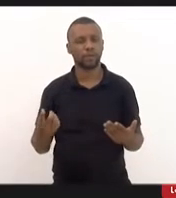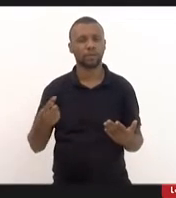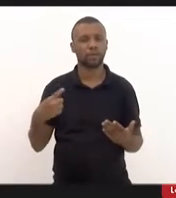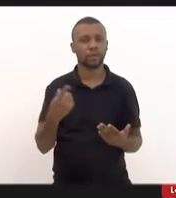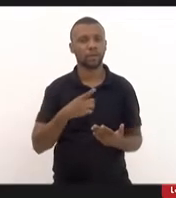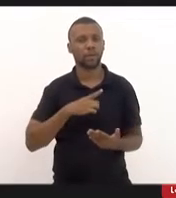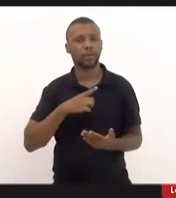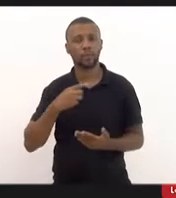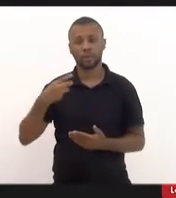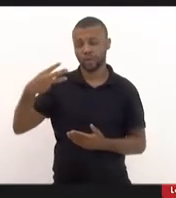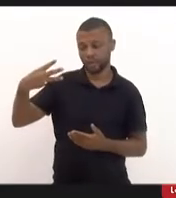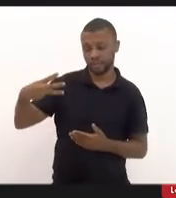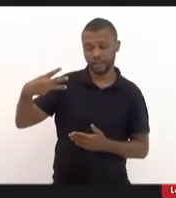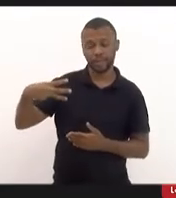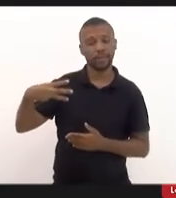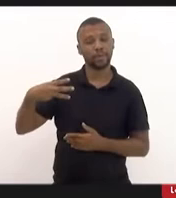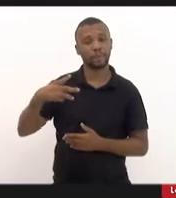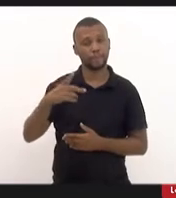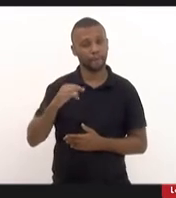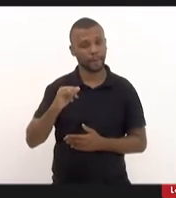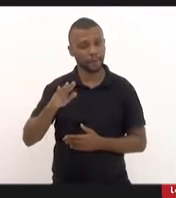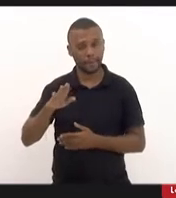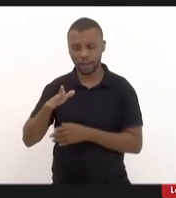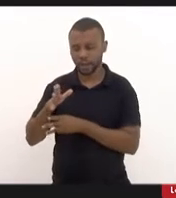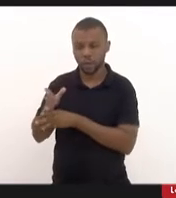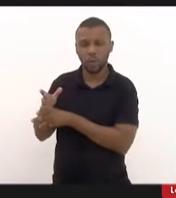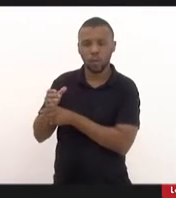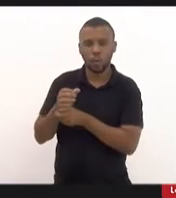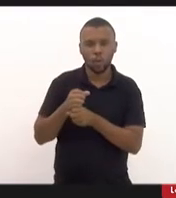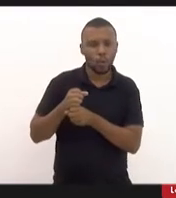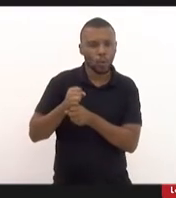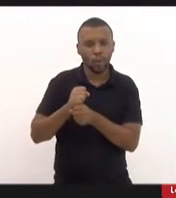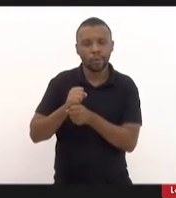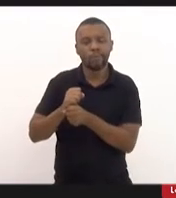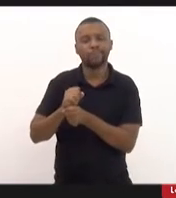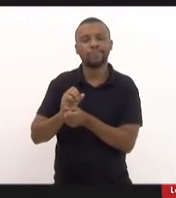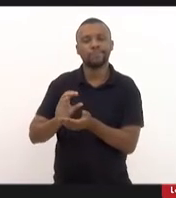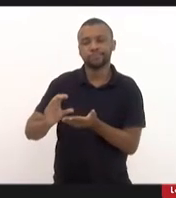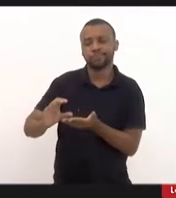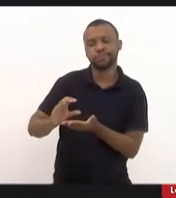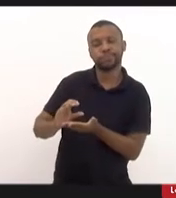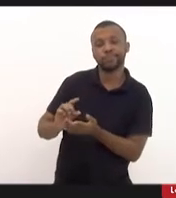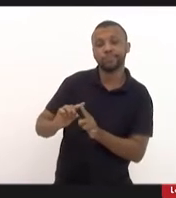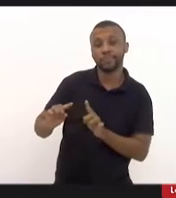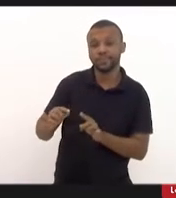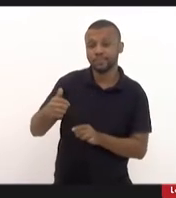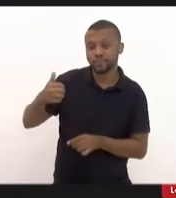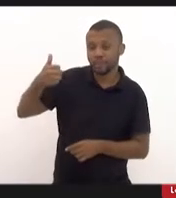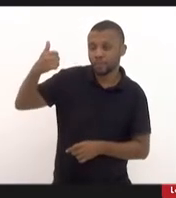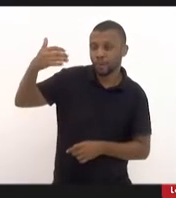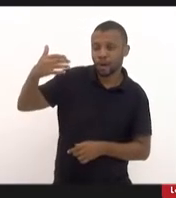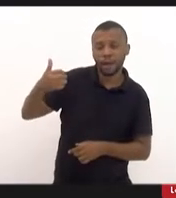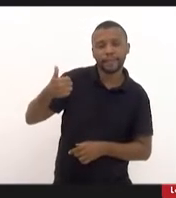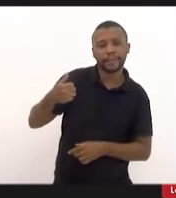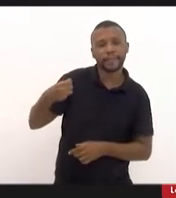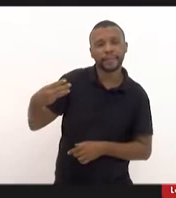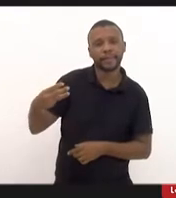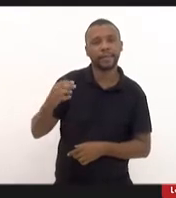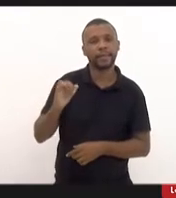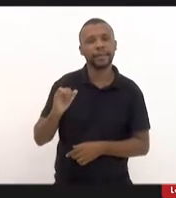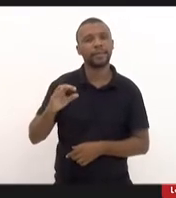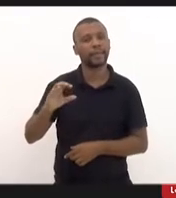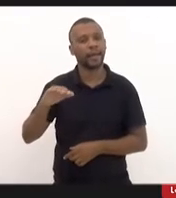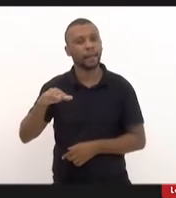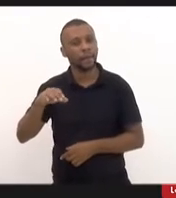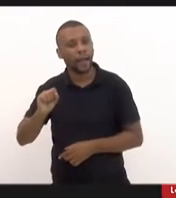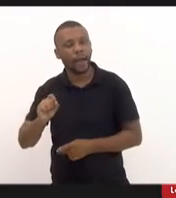terceiro PIB per capita, né, mas estamos lá em 13º em termos de receita de ICMS e 18º